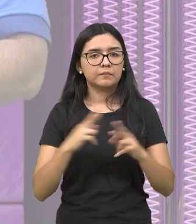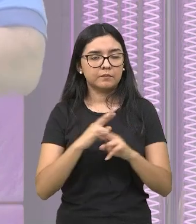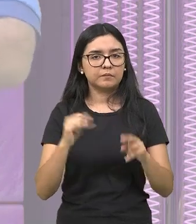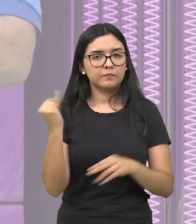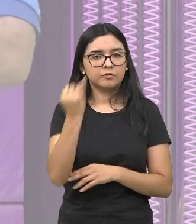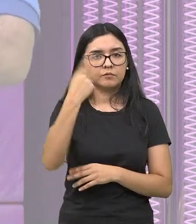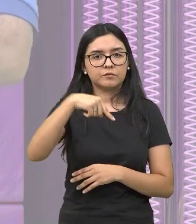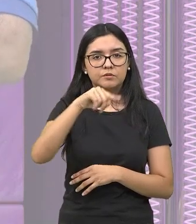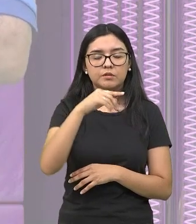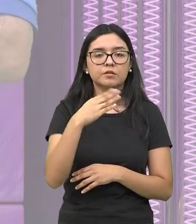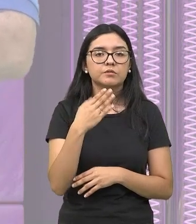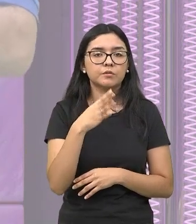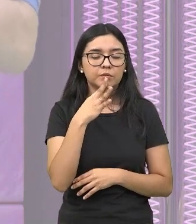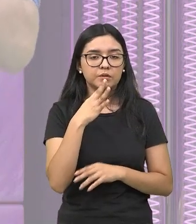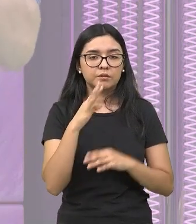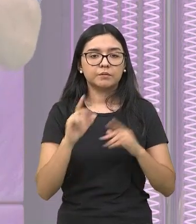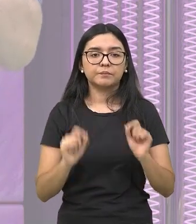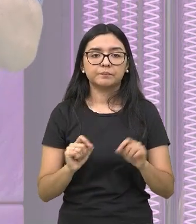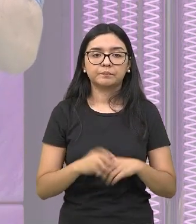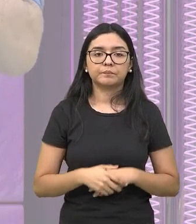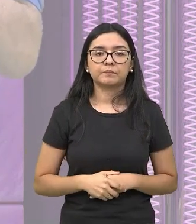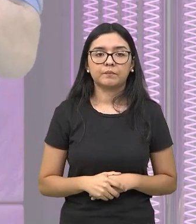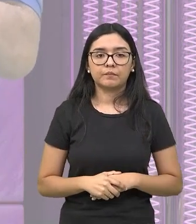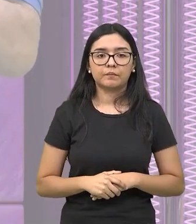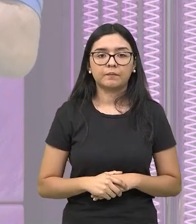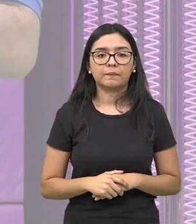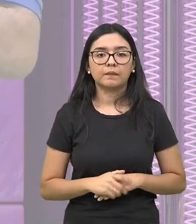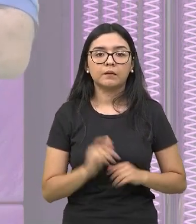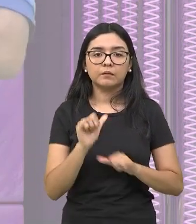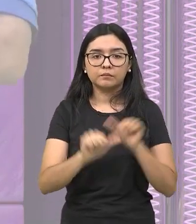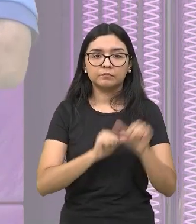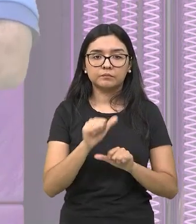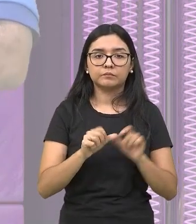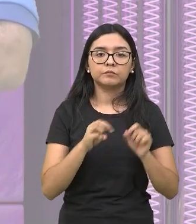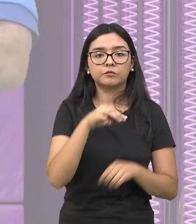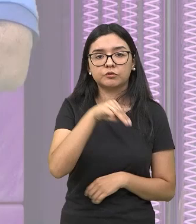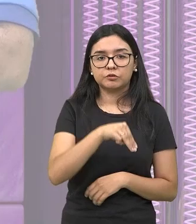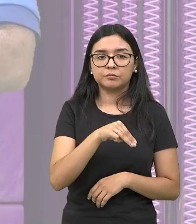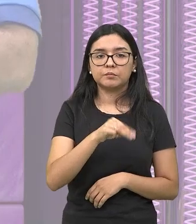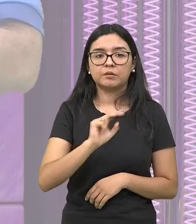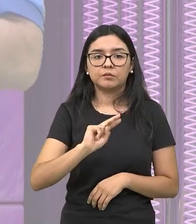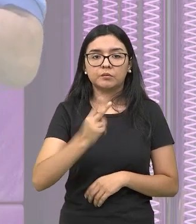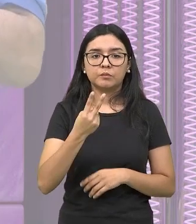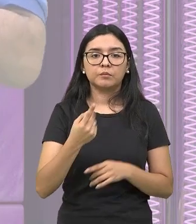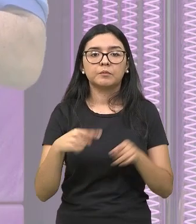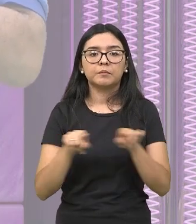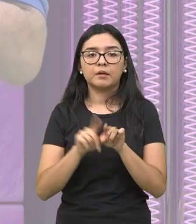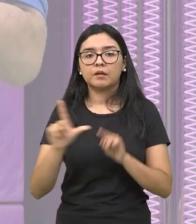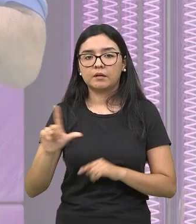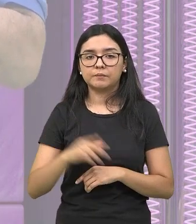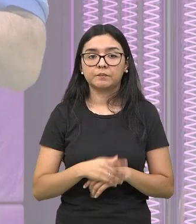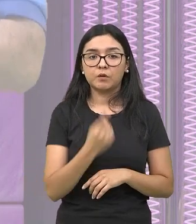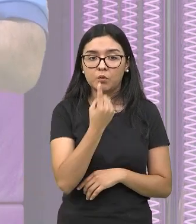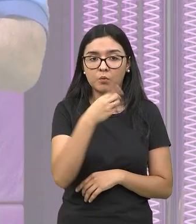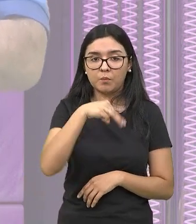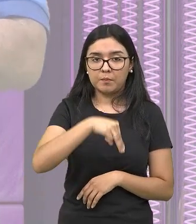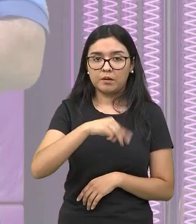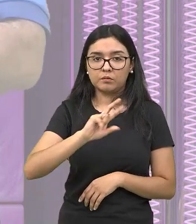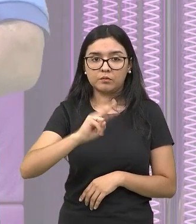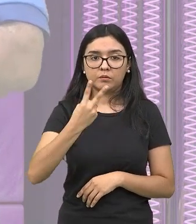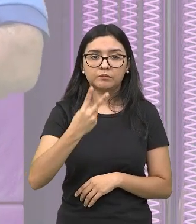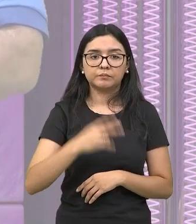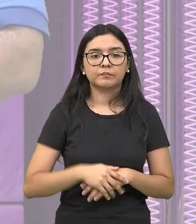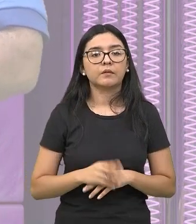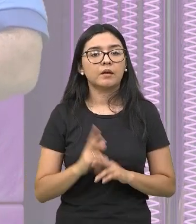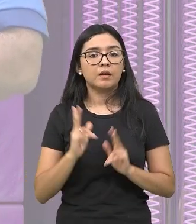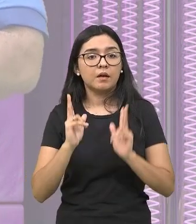delas é que a conversão de metro cúbico para litro, olha só, 1 metro cúbico equivale a